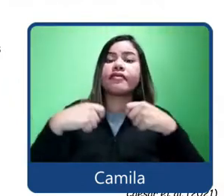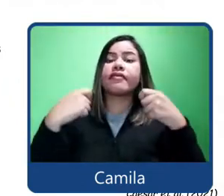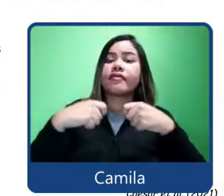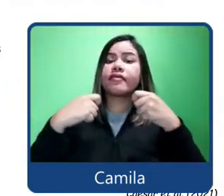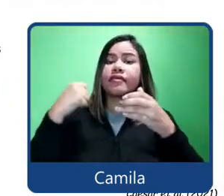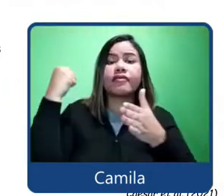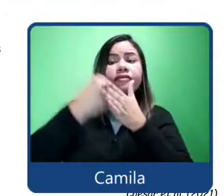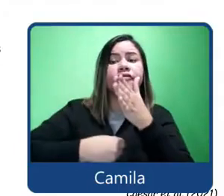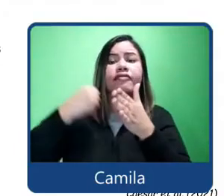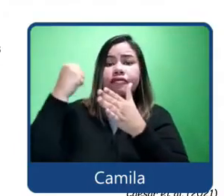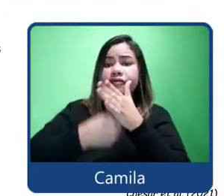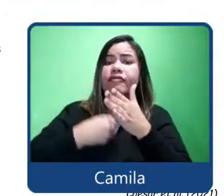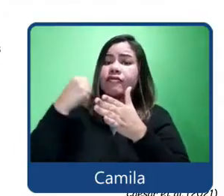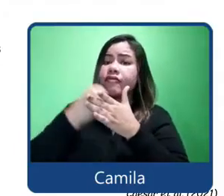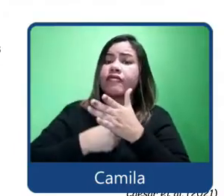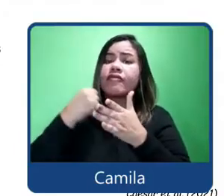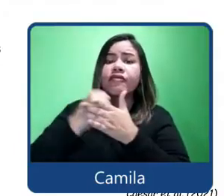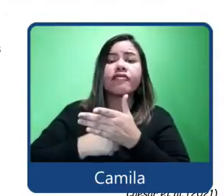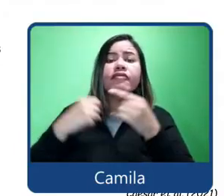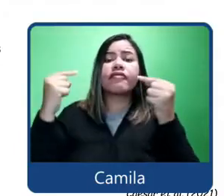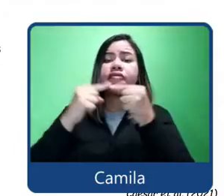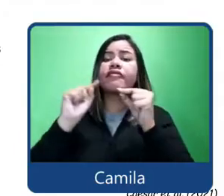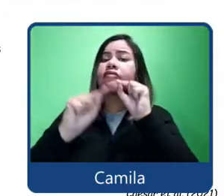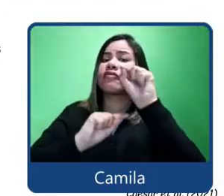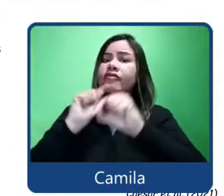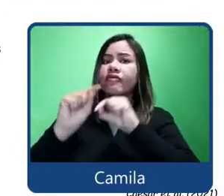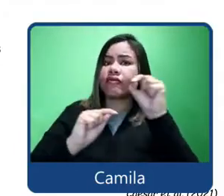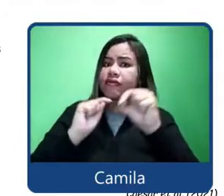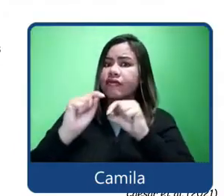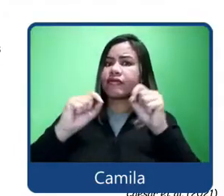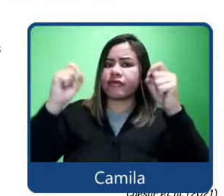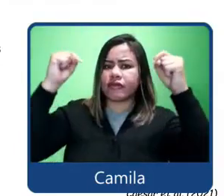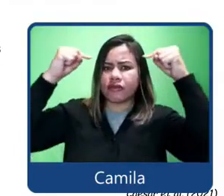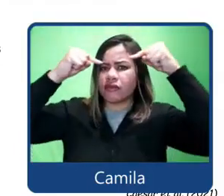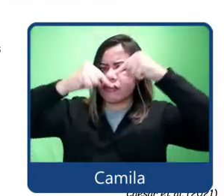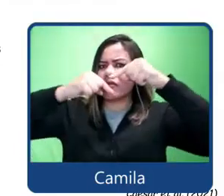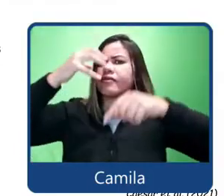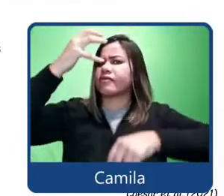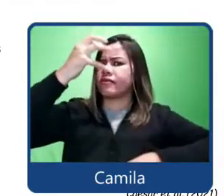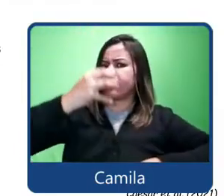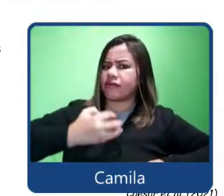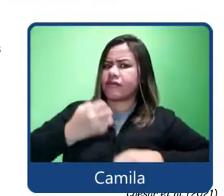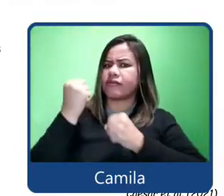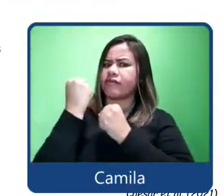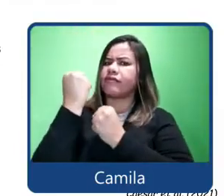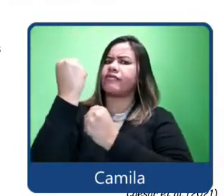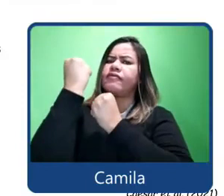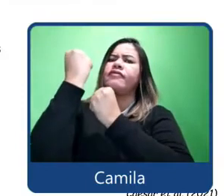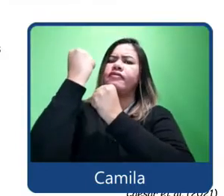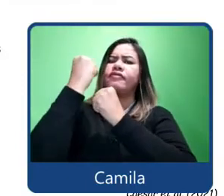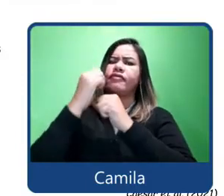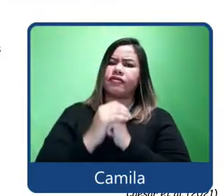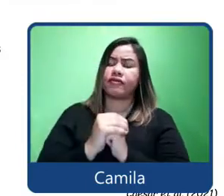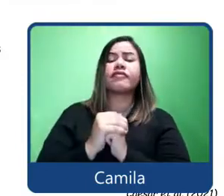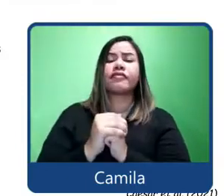enfrentadas com toda a seriedade, com toda a força que nós temos, mas